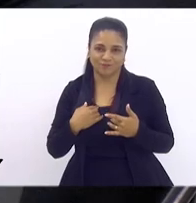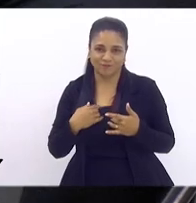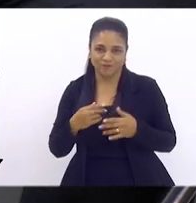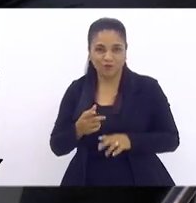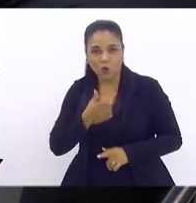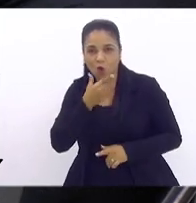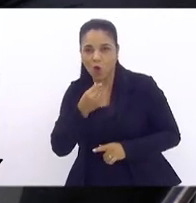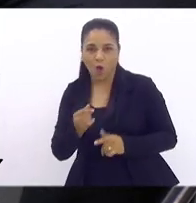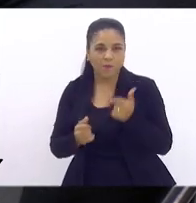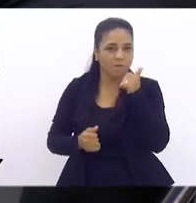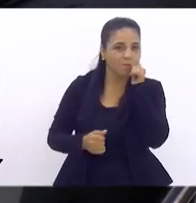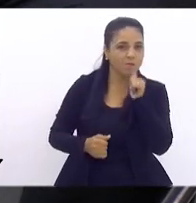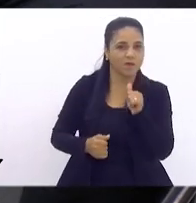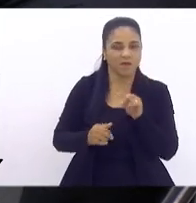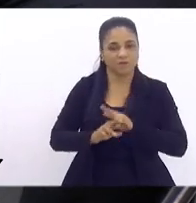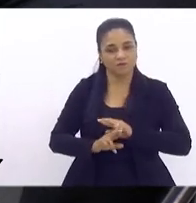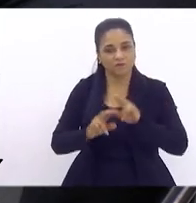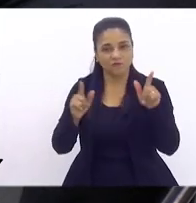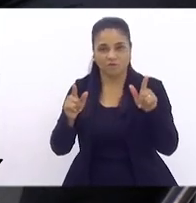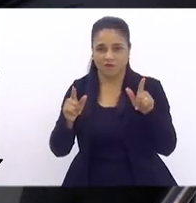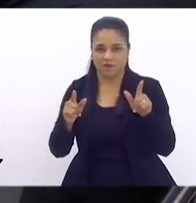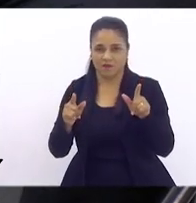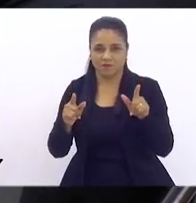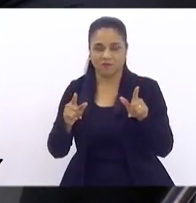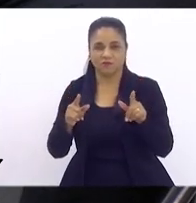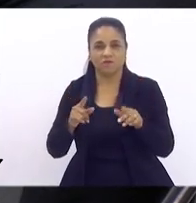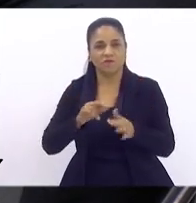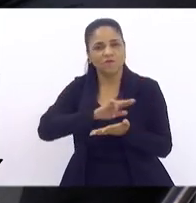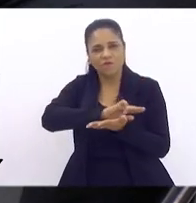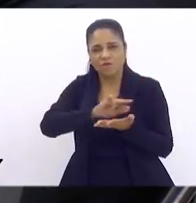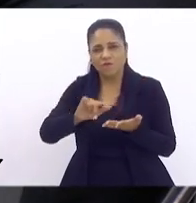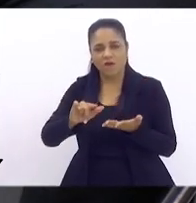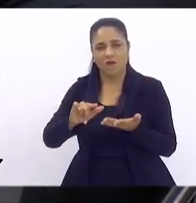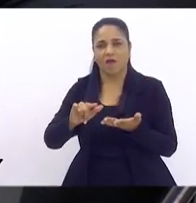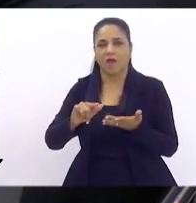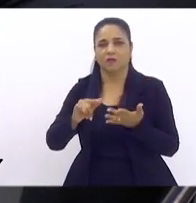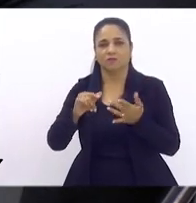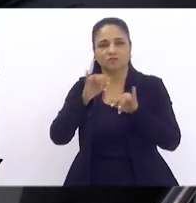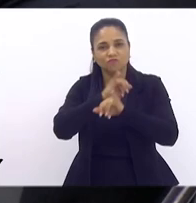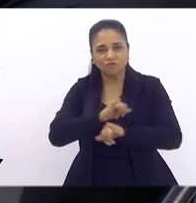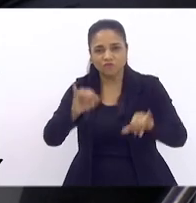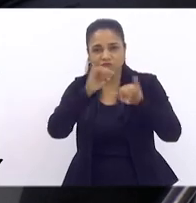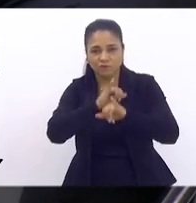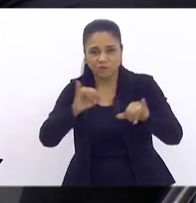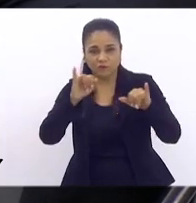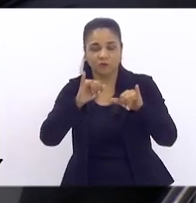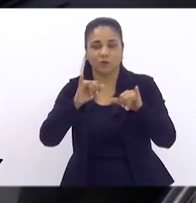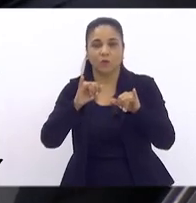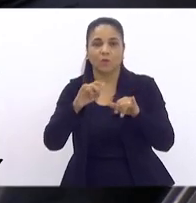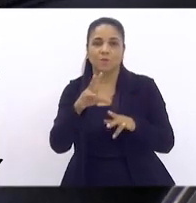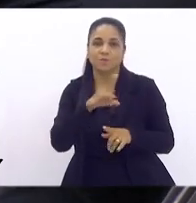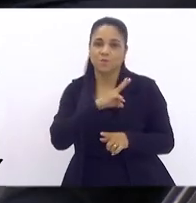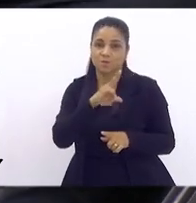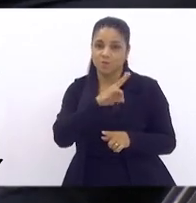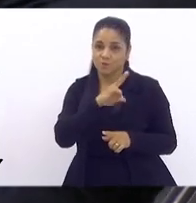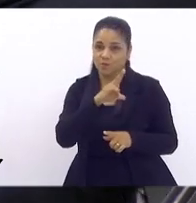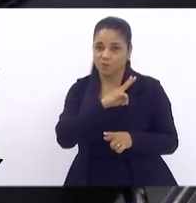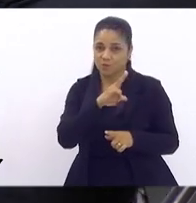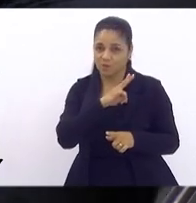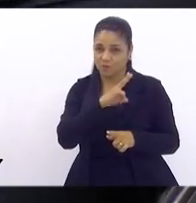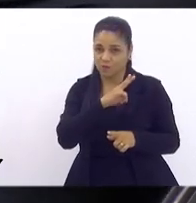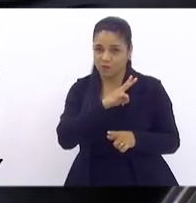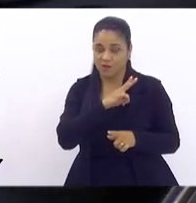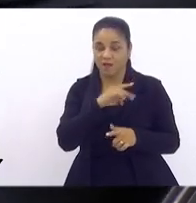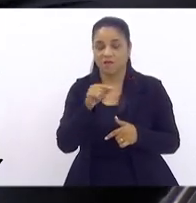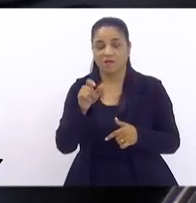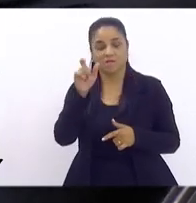casos a gente vários casos públicos de divulgação íntima não com sentido que a gente teve